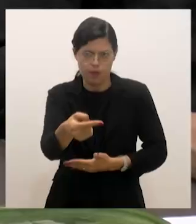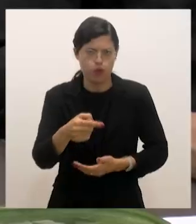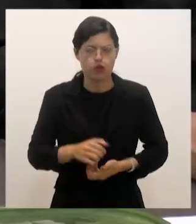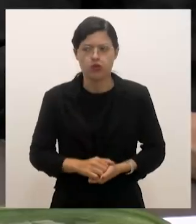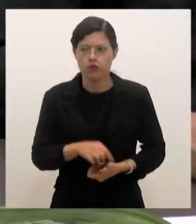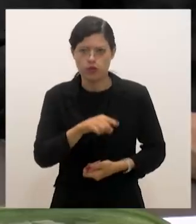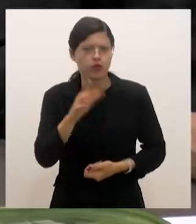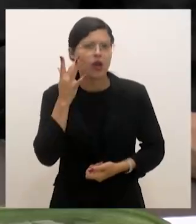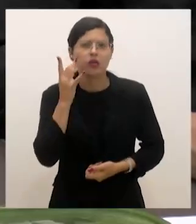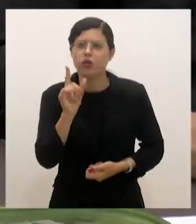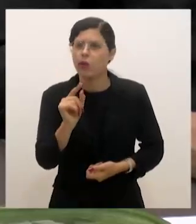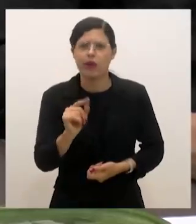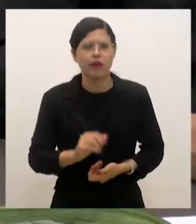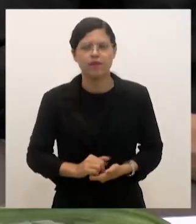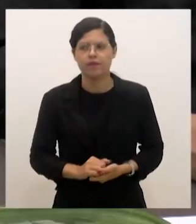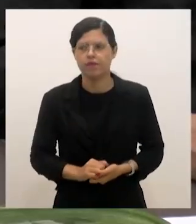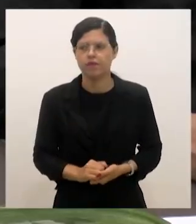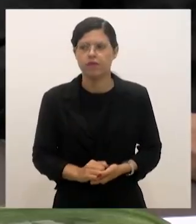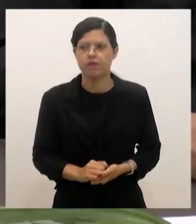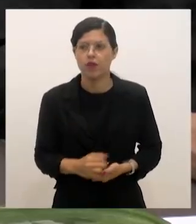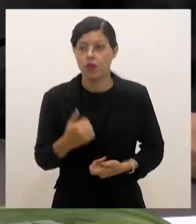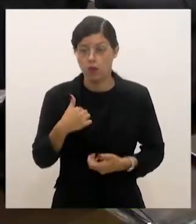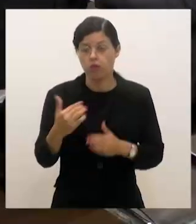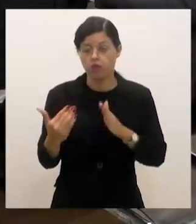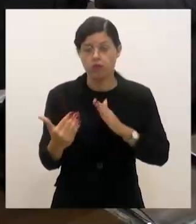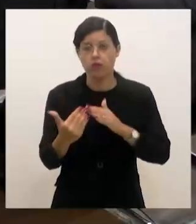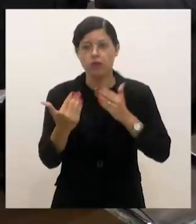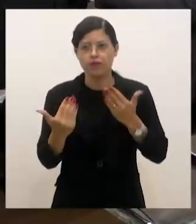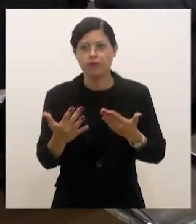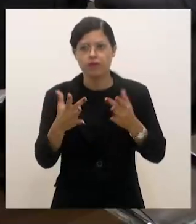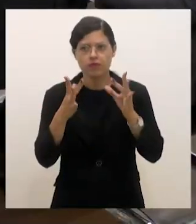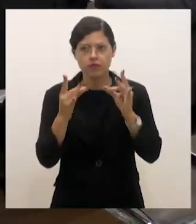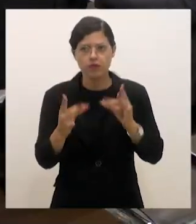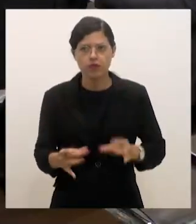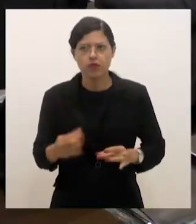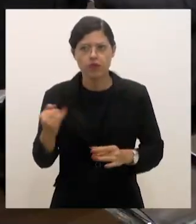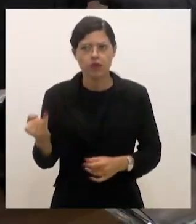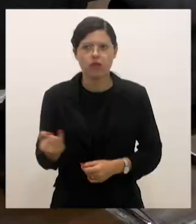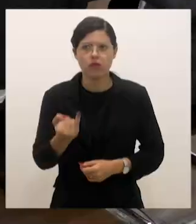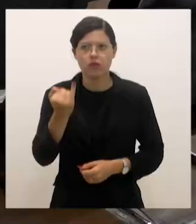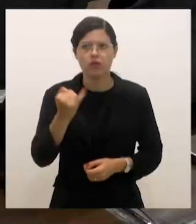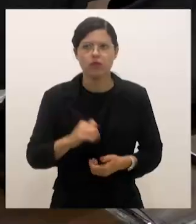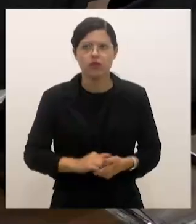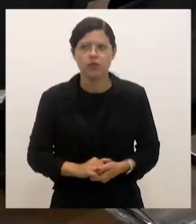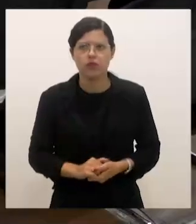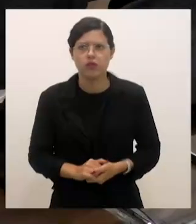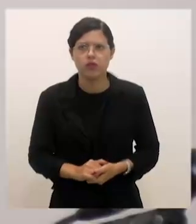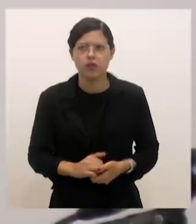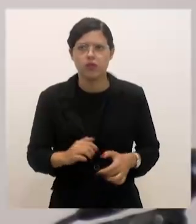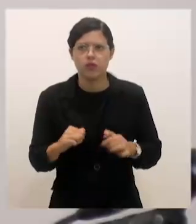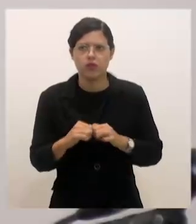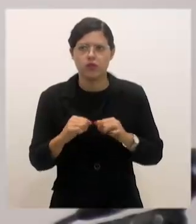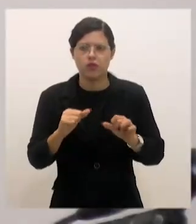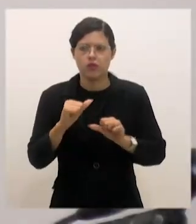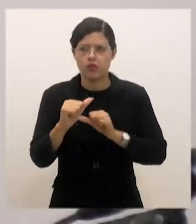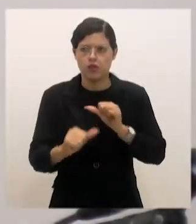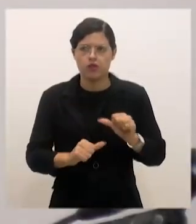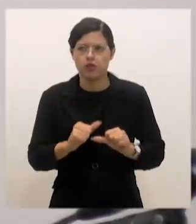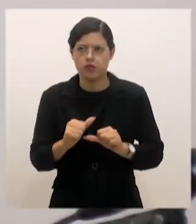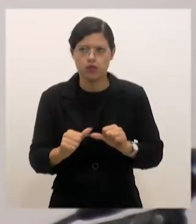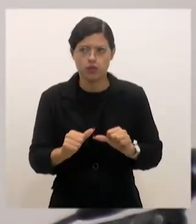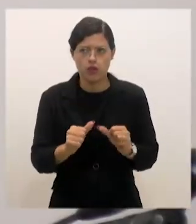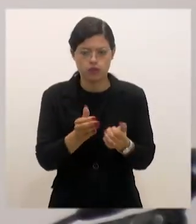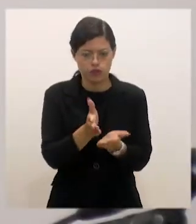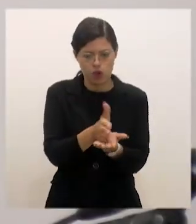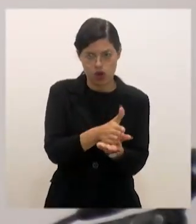O que vocês acham? Eu concordo. Até um detalhe importante que a gente não está fazendo uma alteração de limite dos municípios.